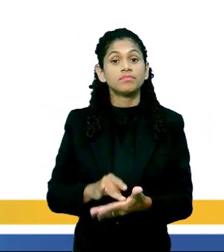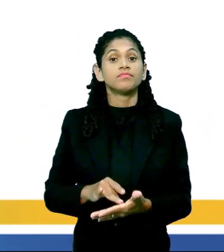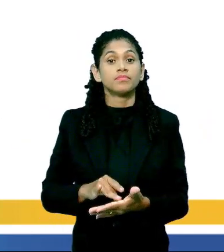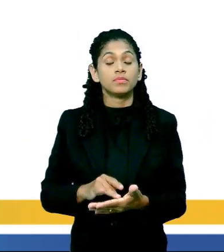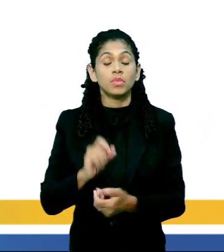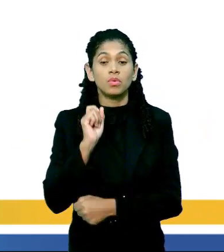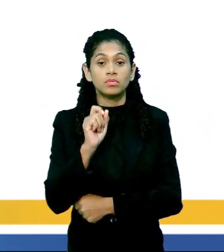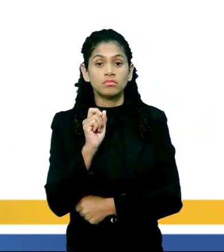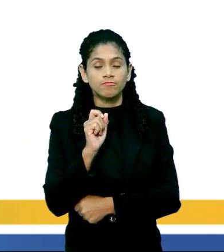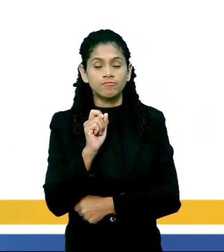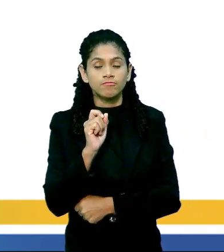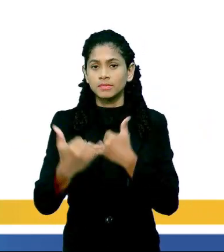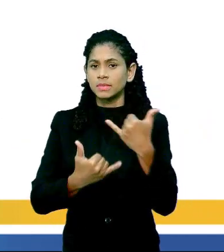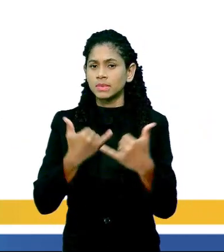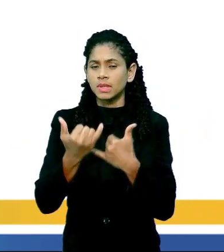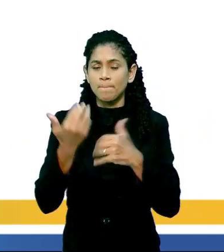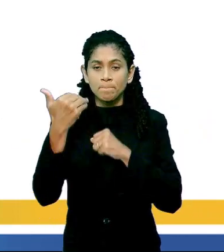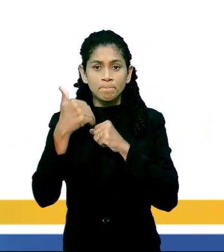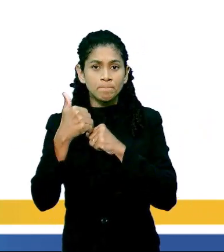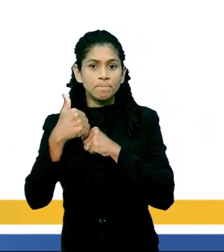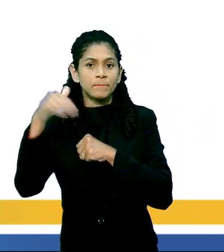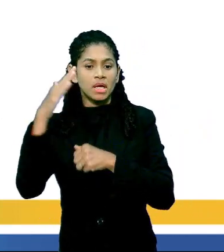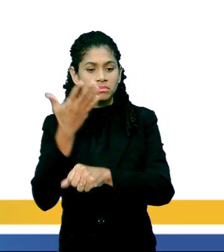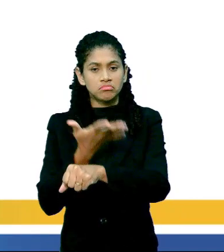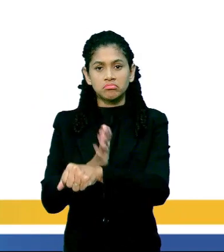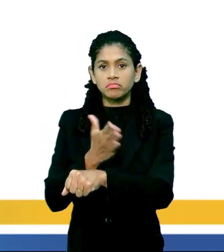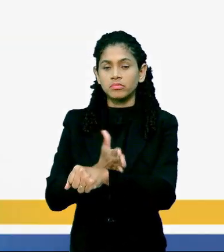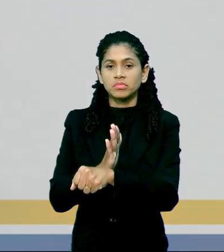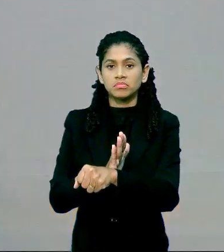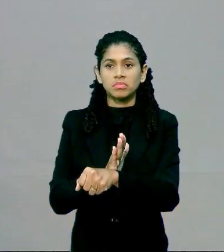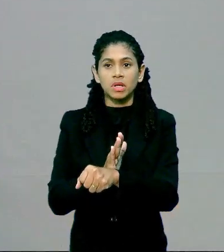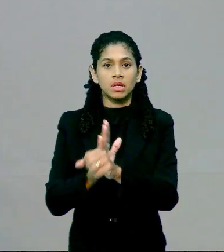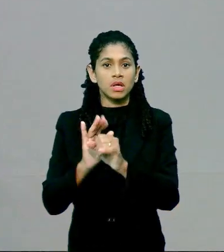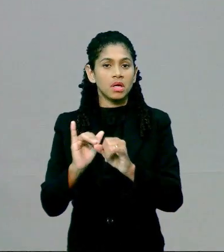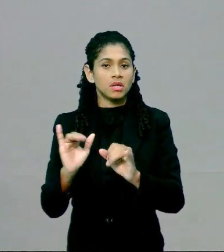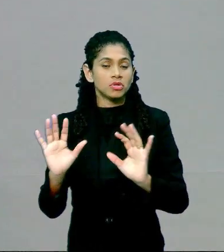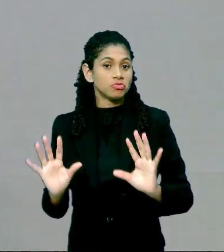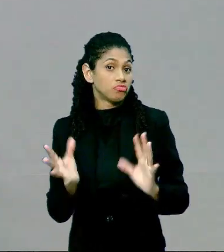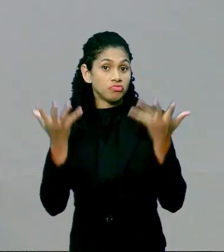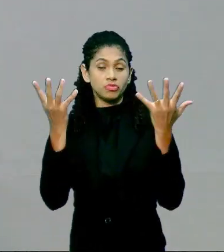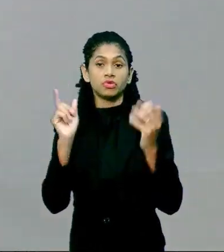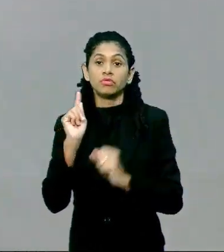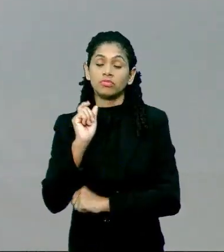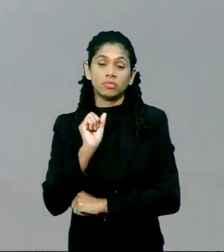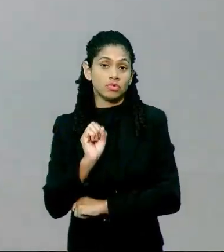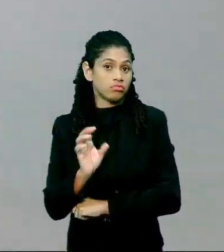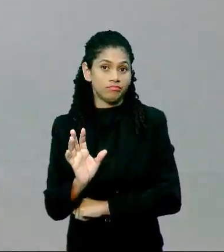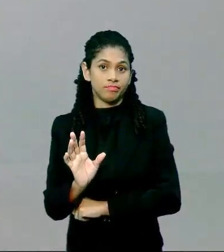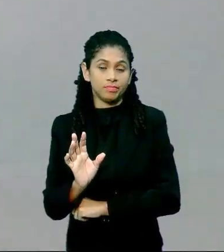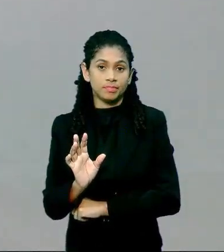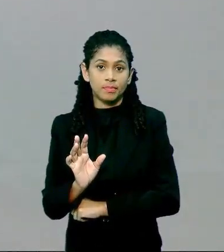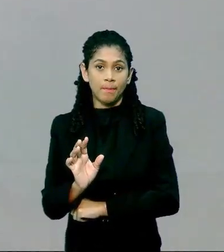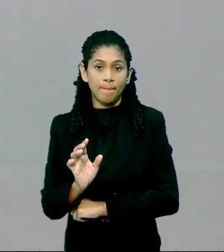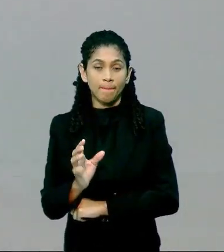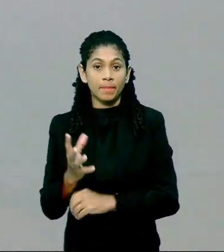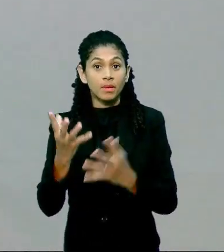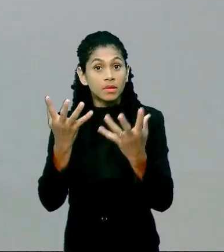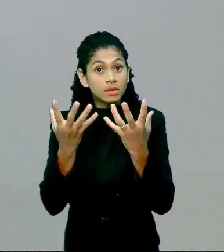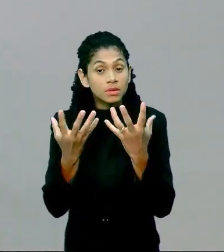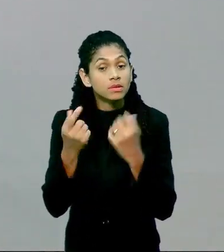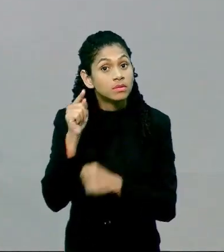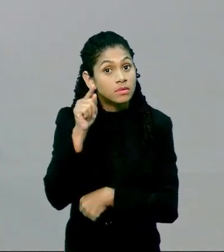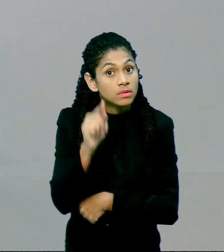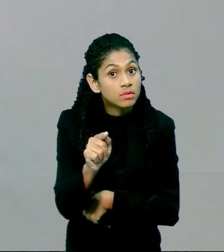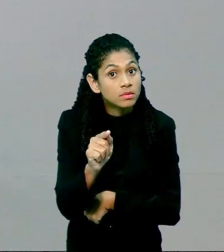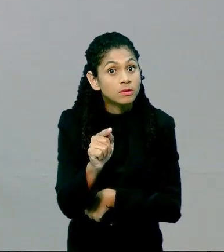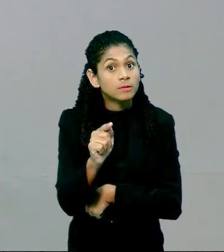mais do que práticas de diversão, são indicativos e identitários, que é o que eu estou frisando aqui. Eu quero que você leve